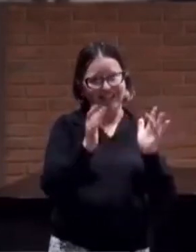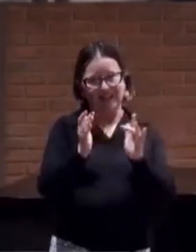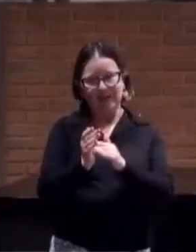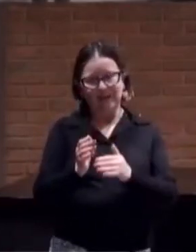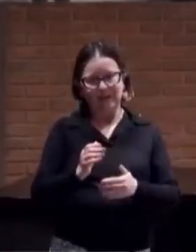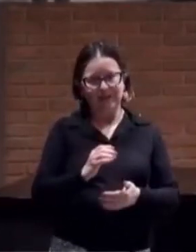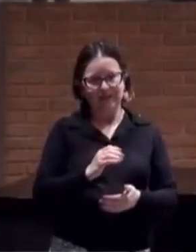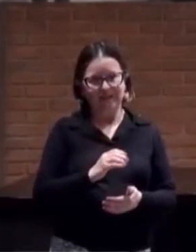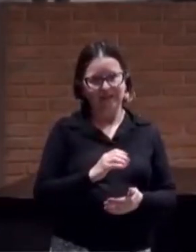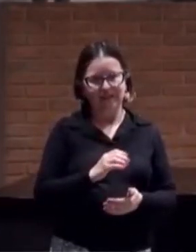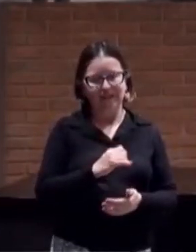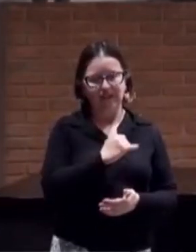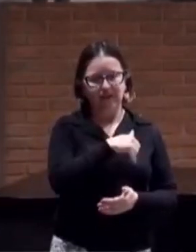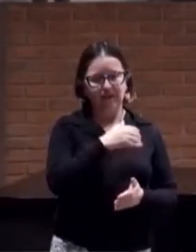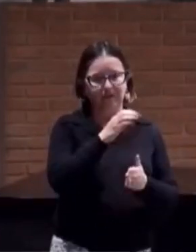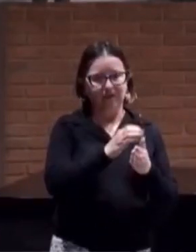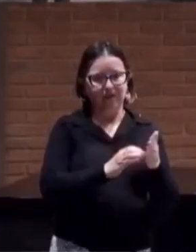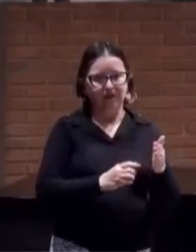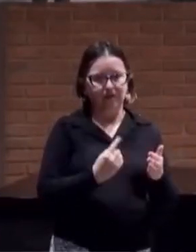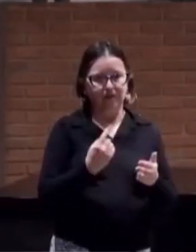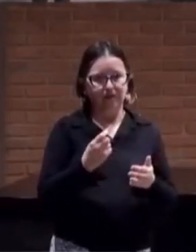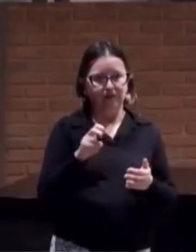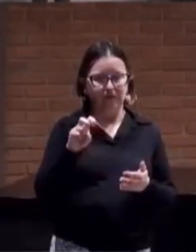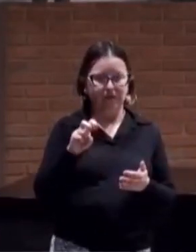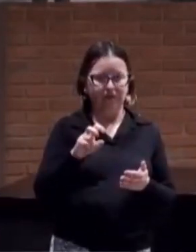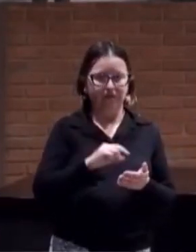João 15, 6.